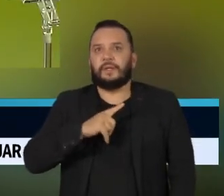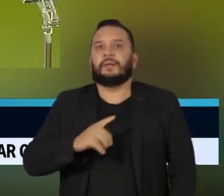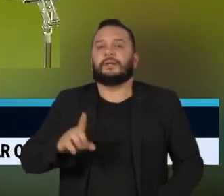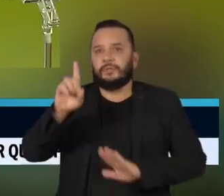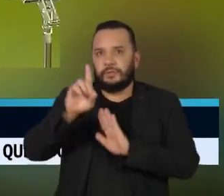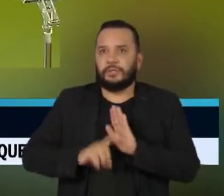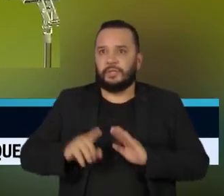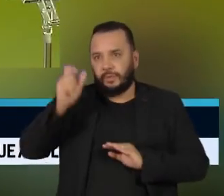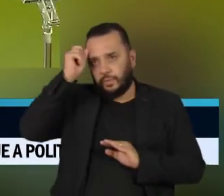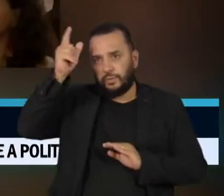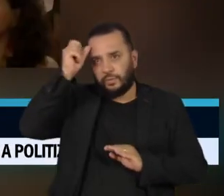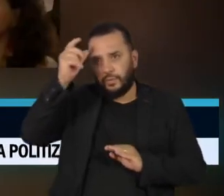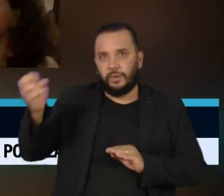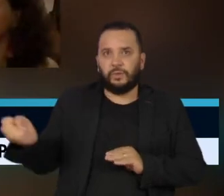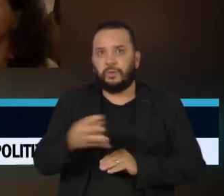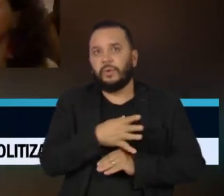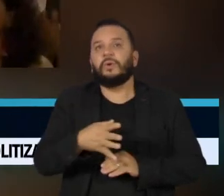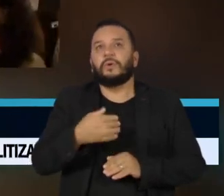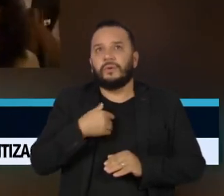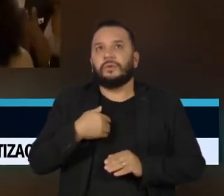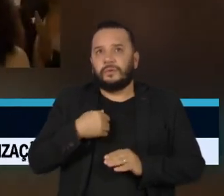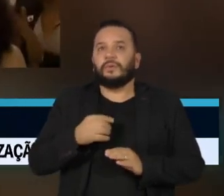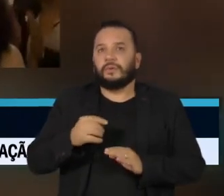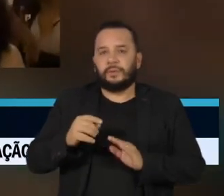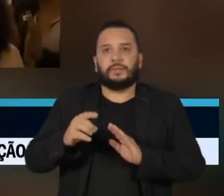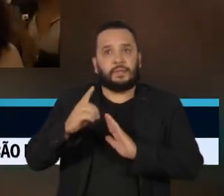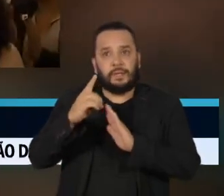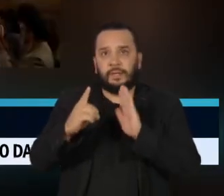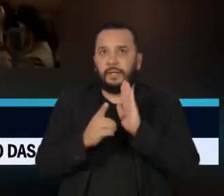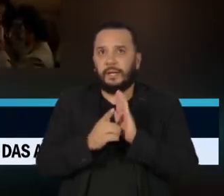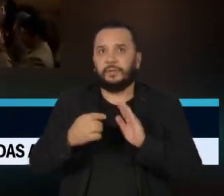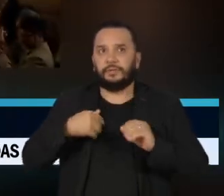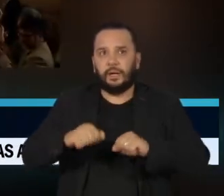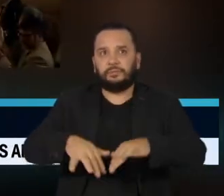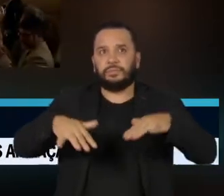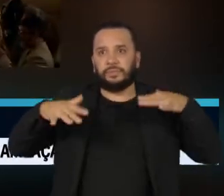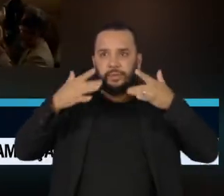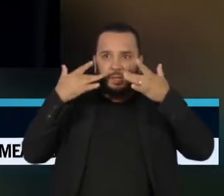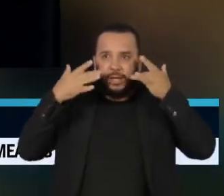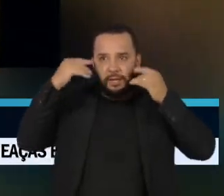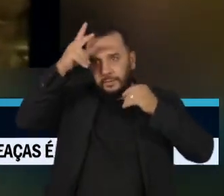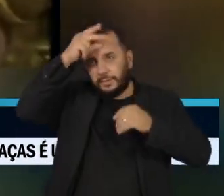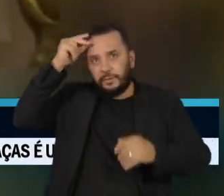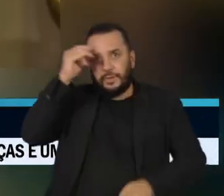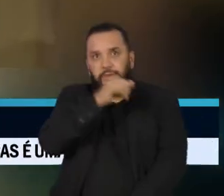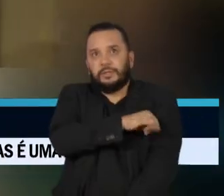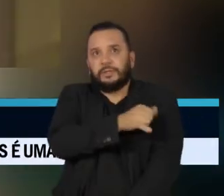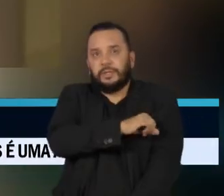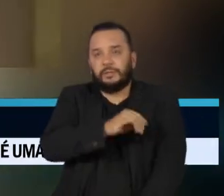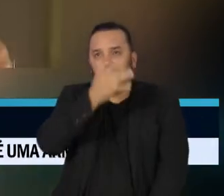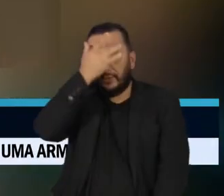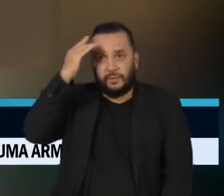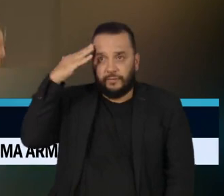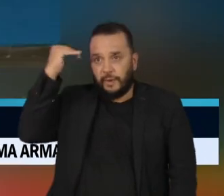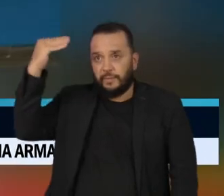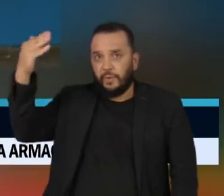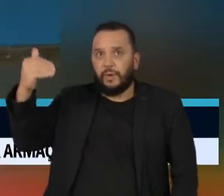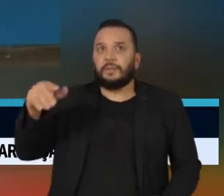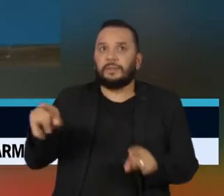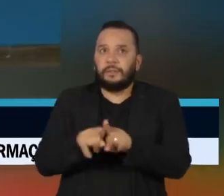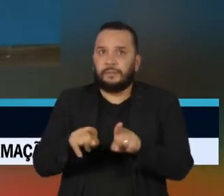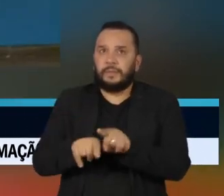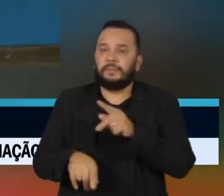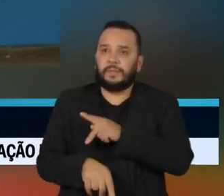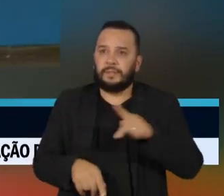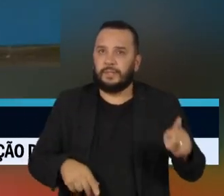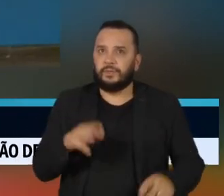Direito à Cultura, novo decreto do fomento, lotou o Teatro Municipal do Rio de Janeiro. Artistas e autoridades, entre elas o